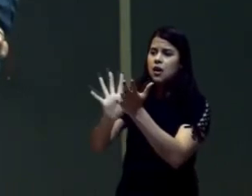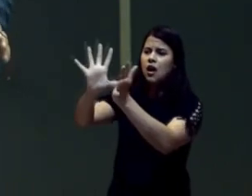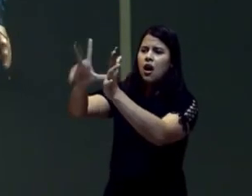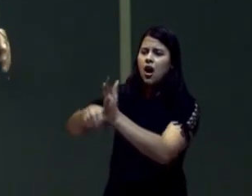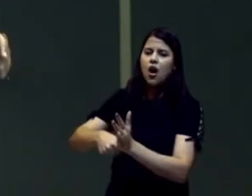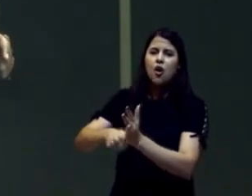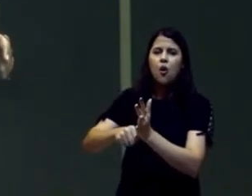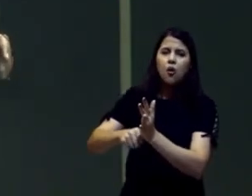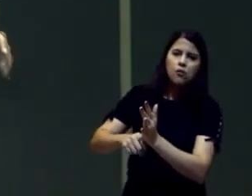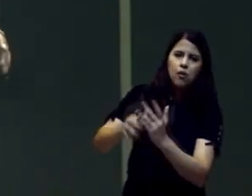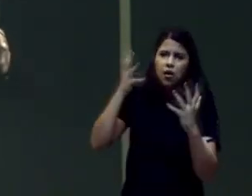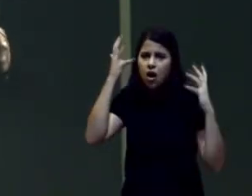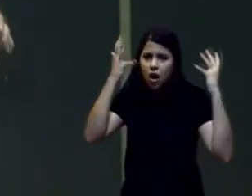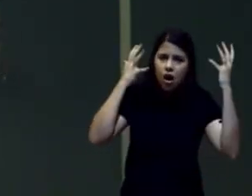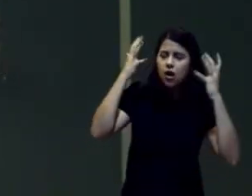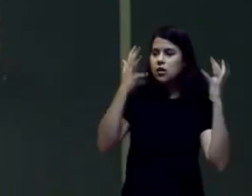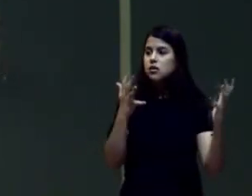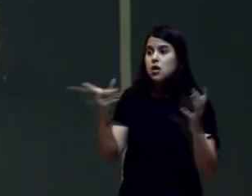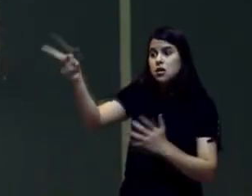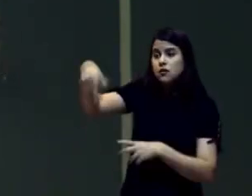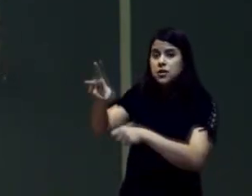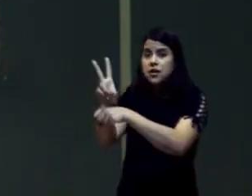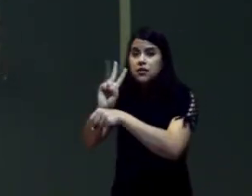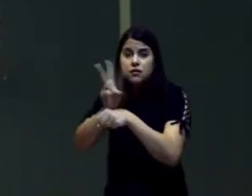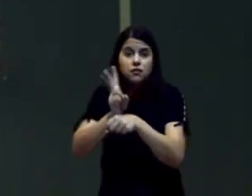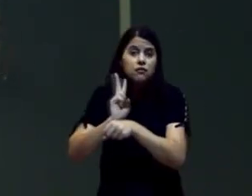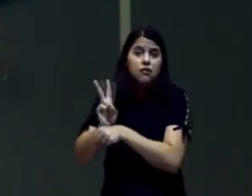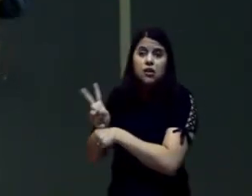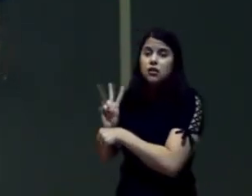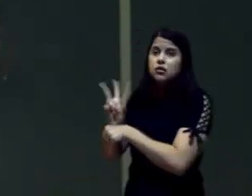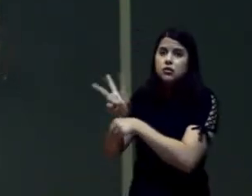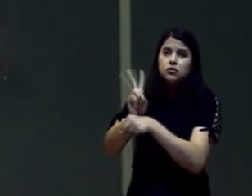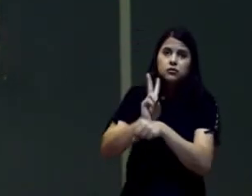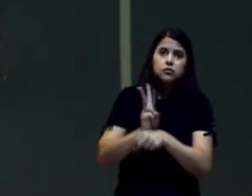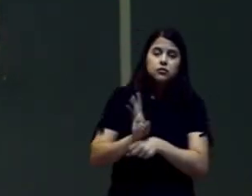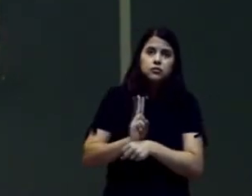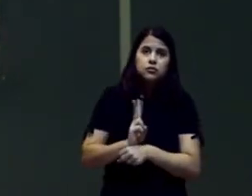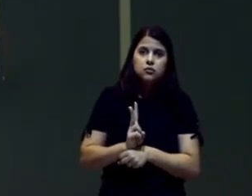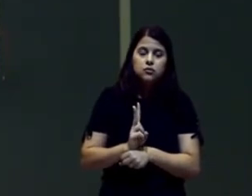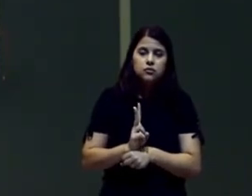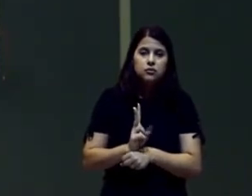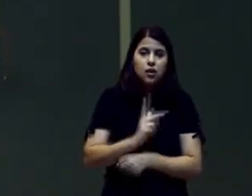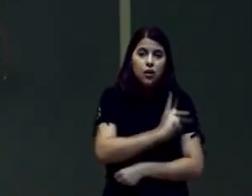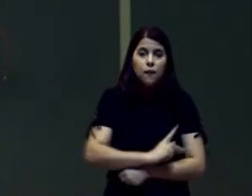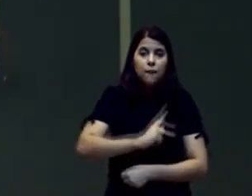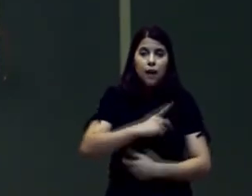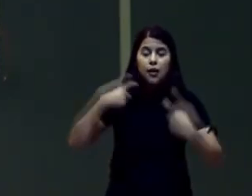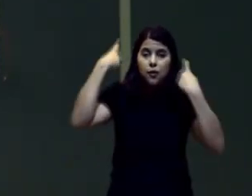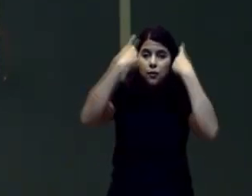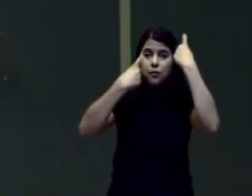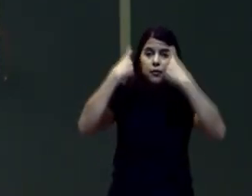Portanto, vigiem, lembrando que durante 3 anos, noite e dia, olha a preocupação com que ele construiu. Ele